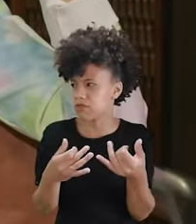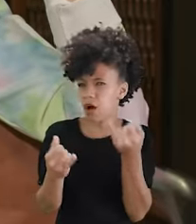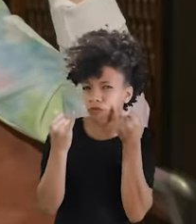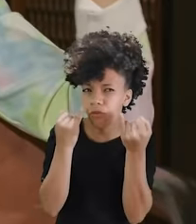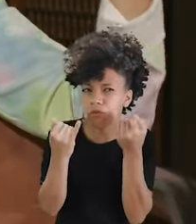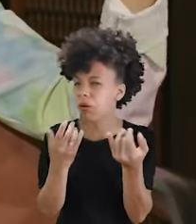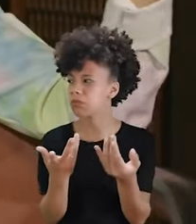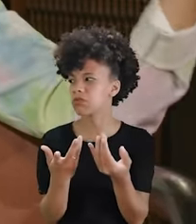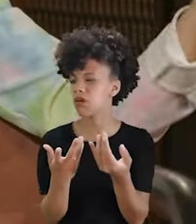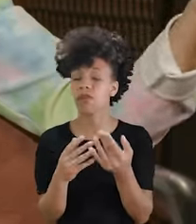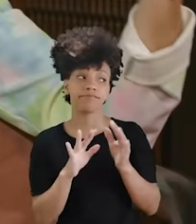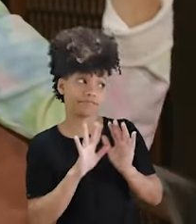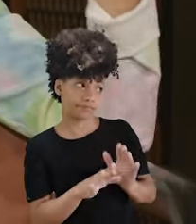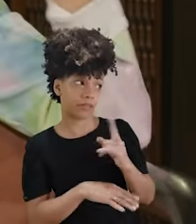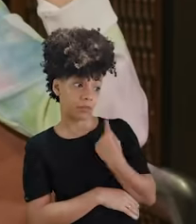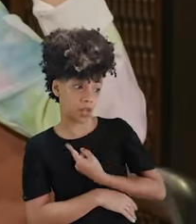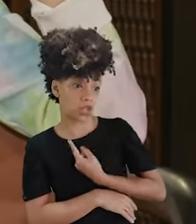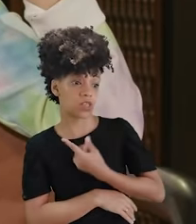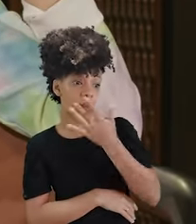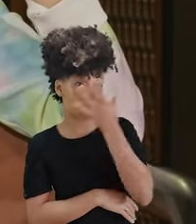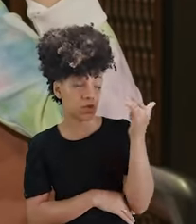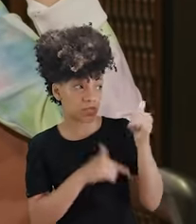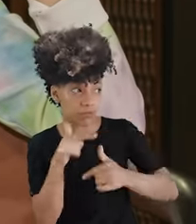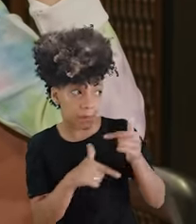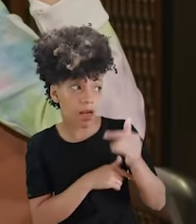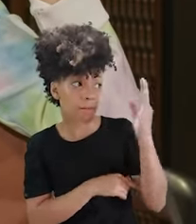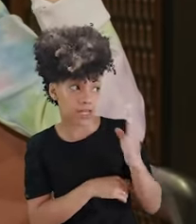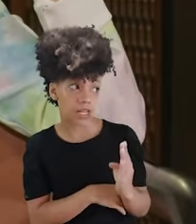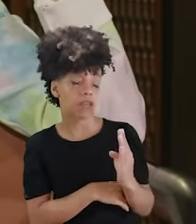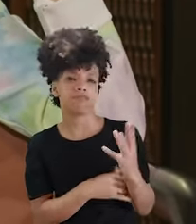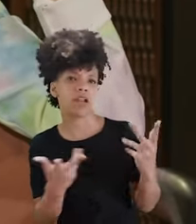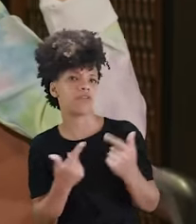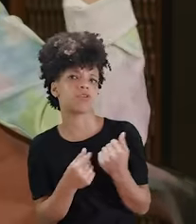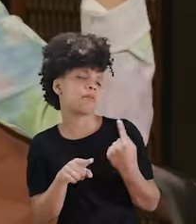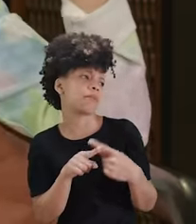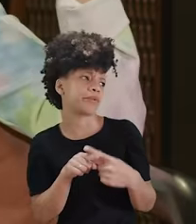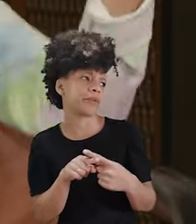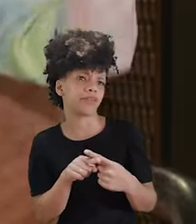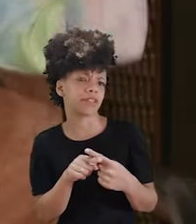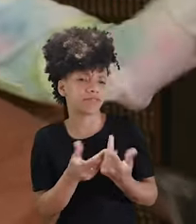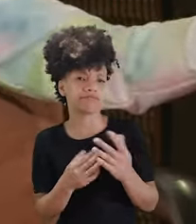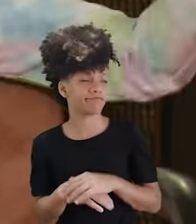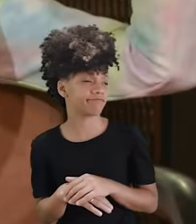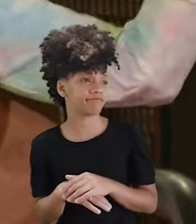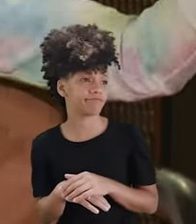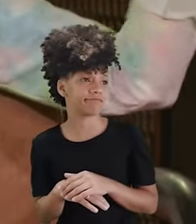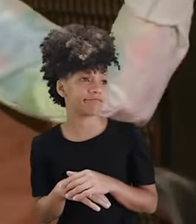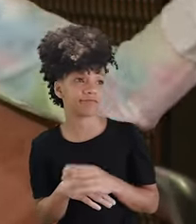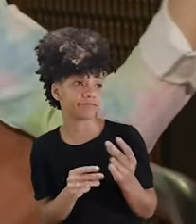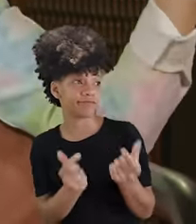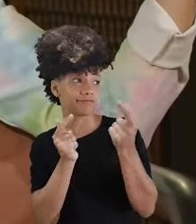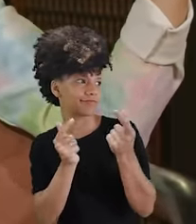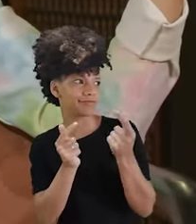olha em termos de público para a gente ótimo trabalhar com Brasileiro né porque você fez assim